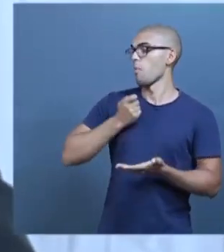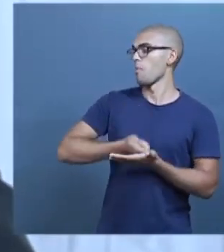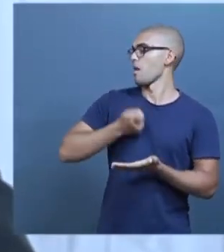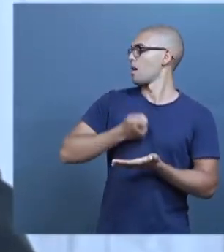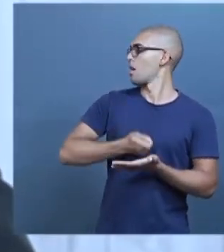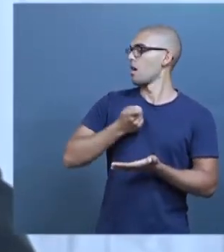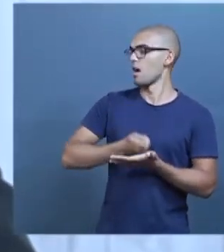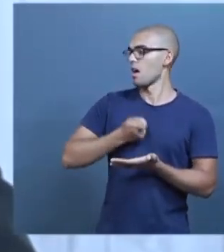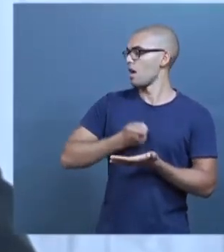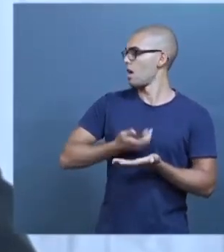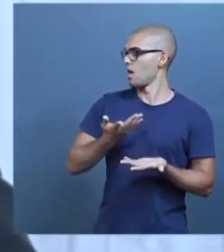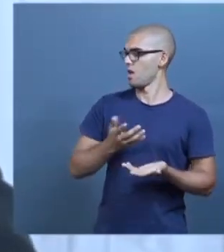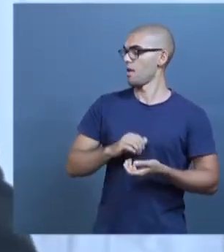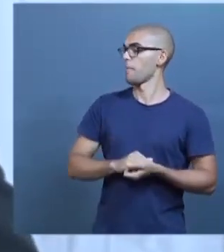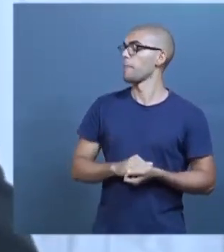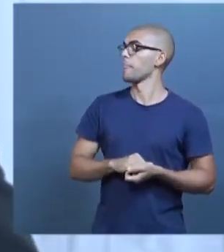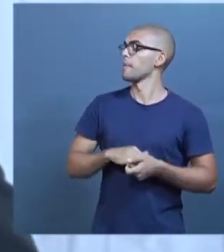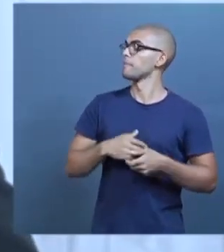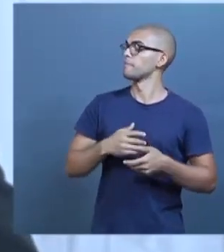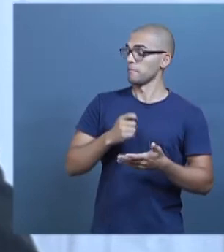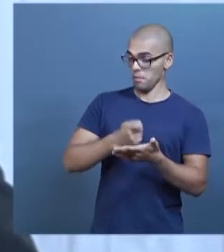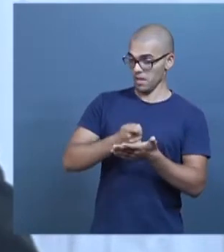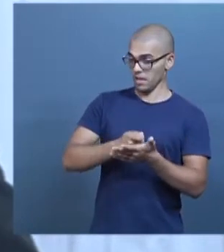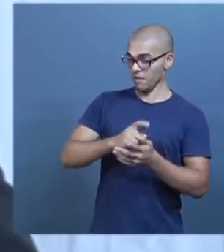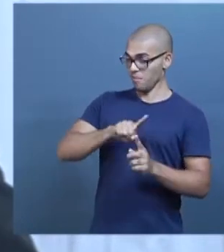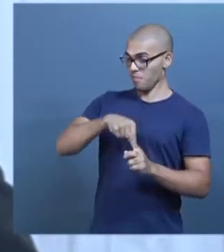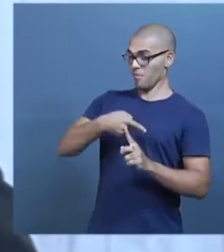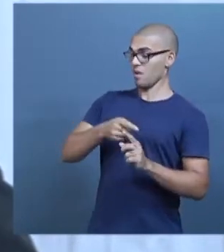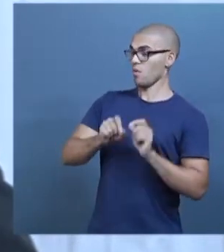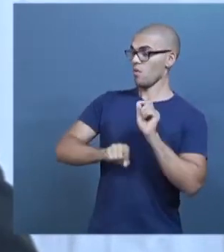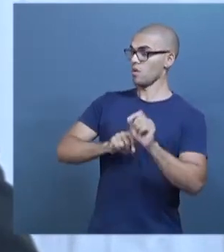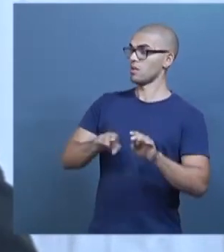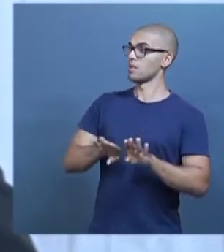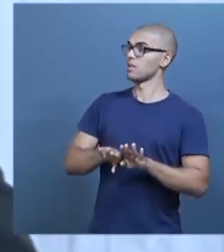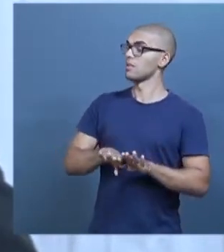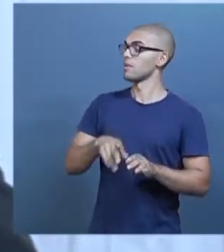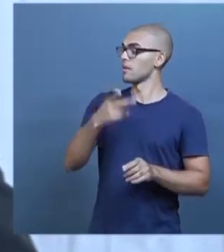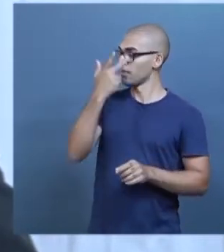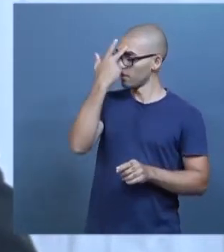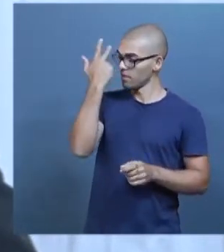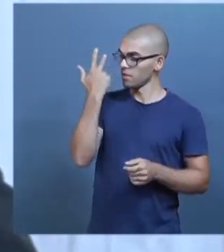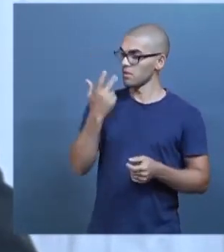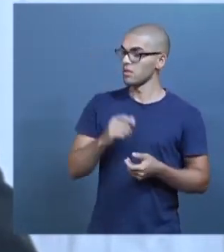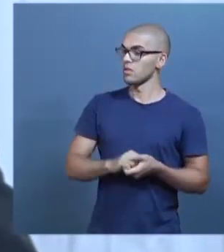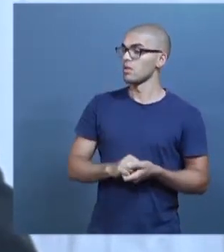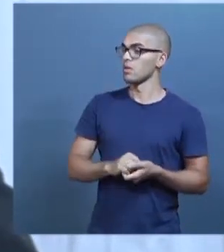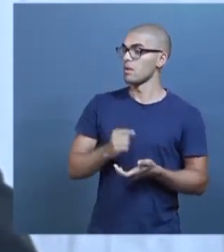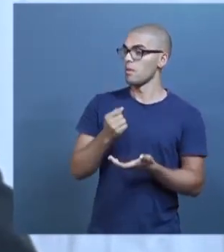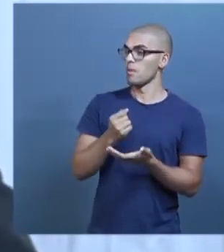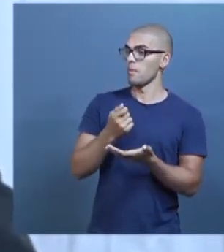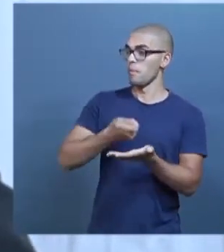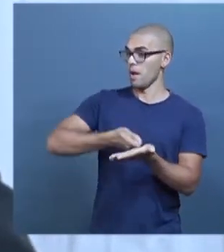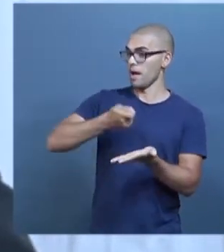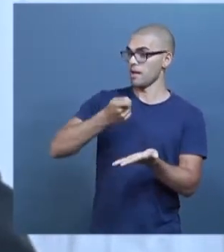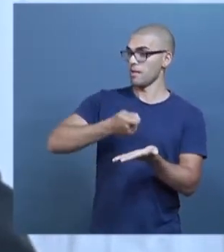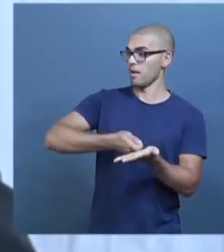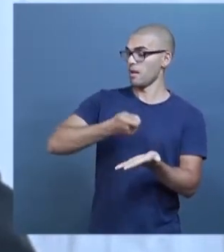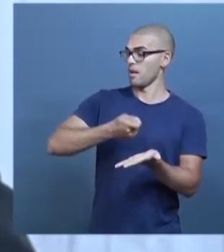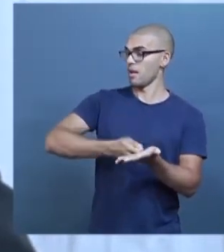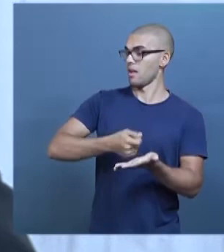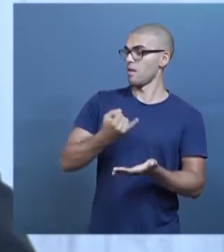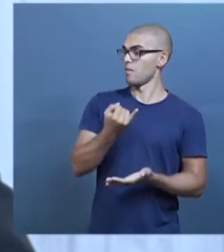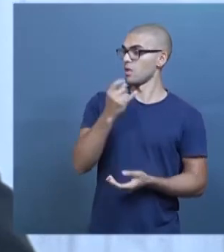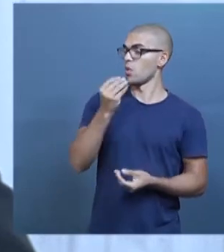de uma obrigação legal, é uma forma também para aquele que paga estar contribuindo com a sociedade, é uma forma, o